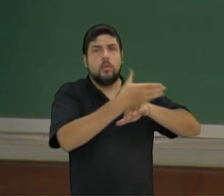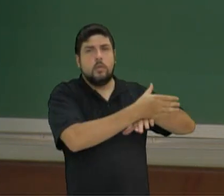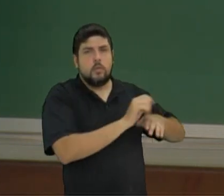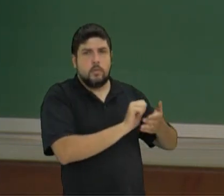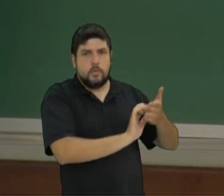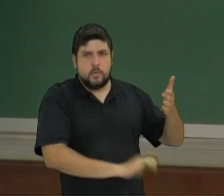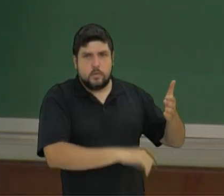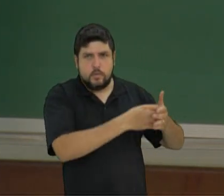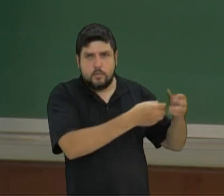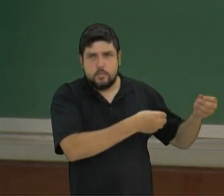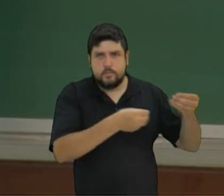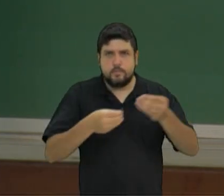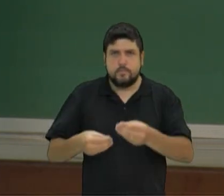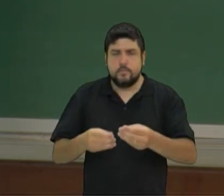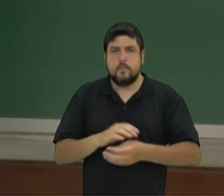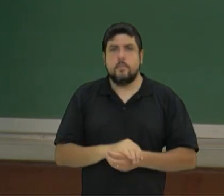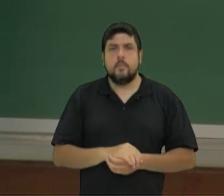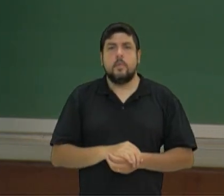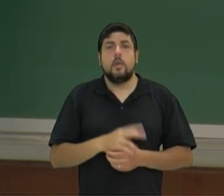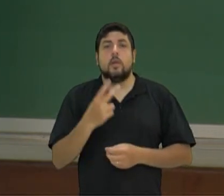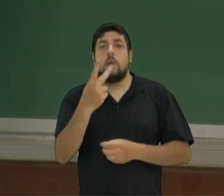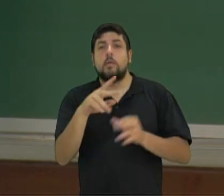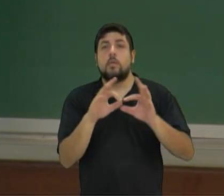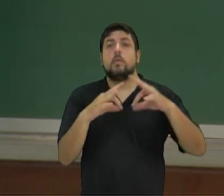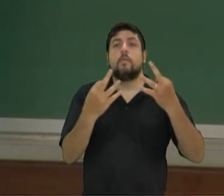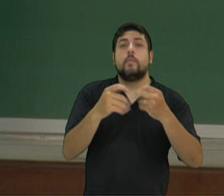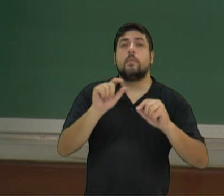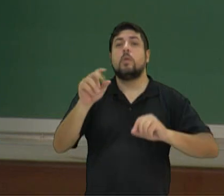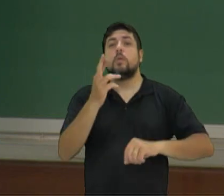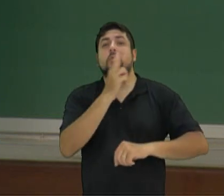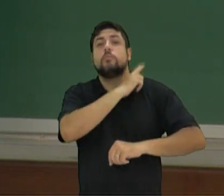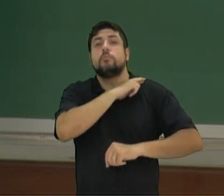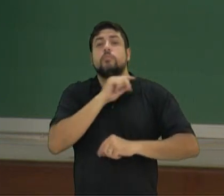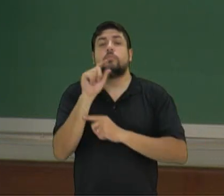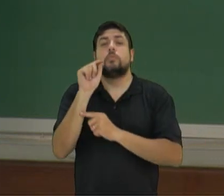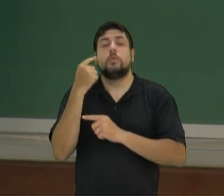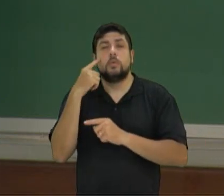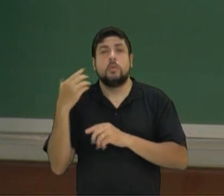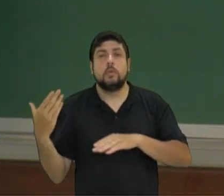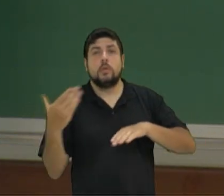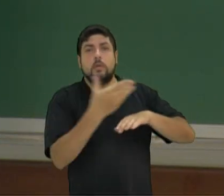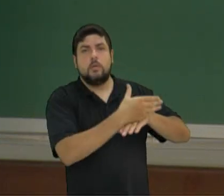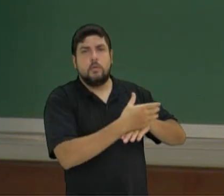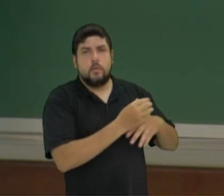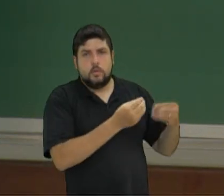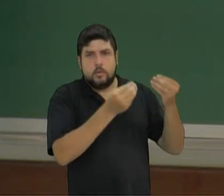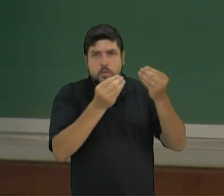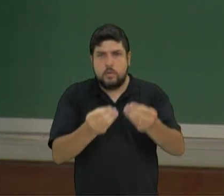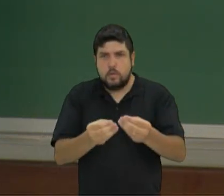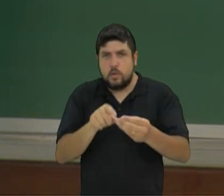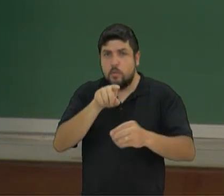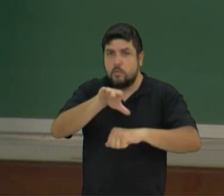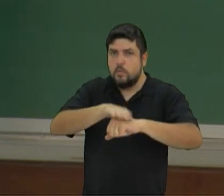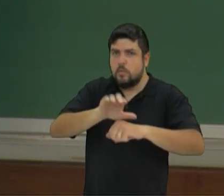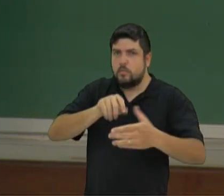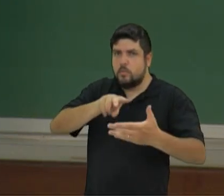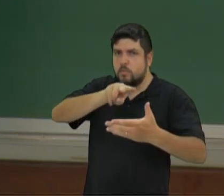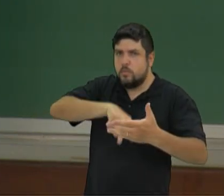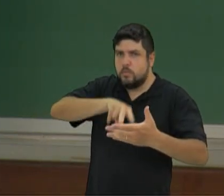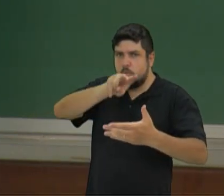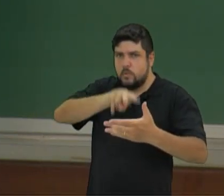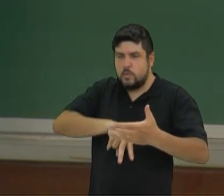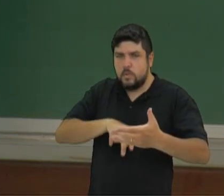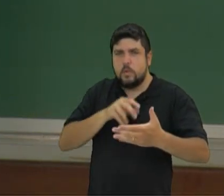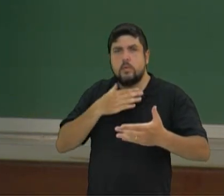essas atividades. Alguém da sua família, alguém responsável vai lá pegar. Você vai fazer a leitura, vai fazer a resolução, né,